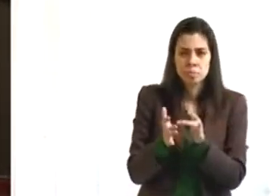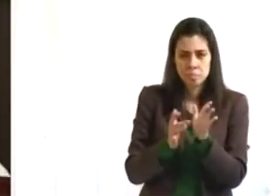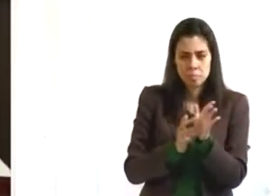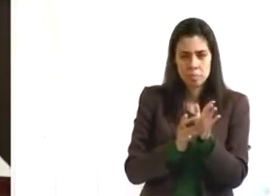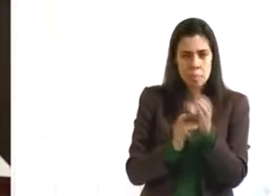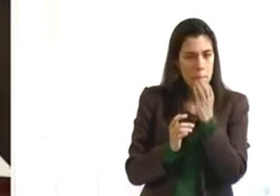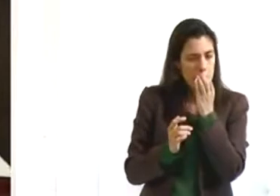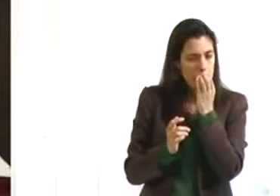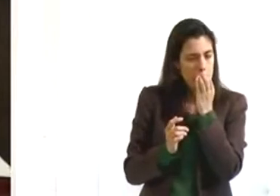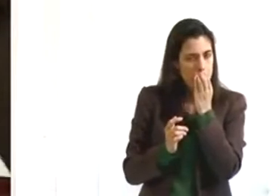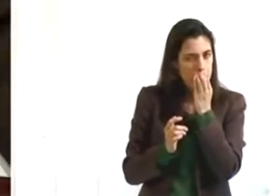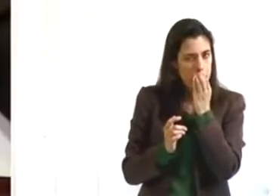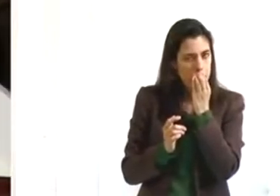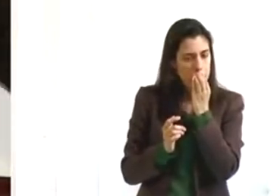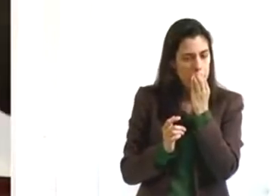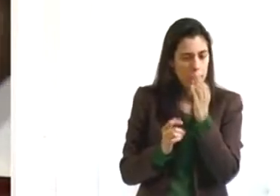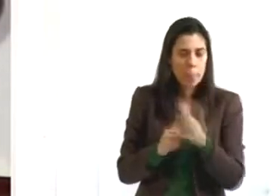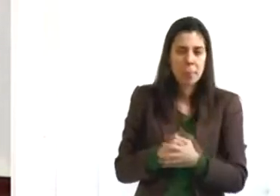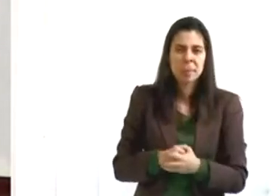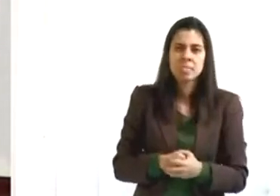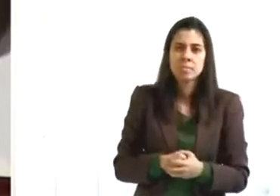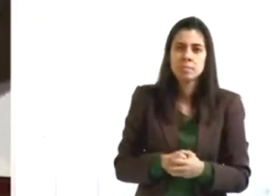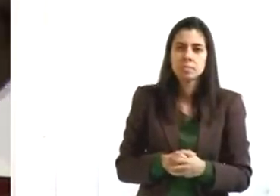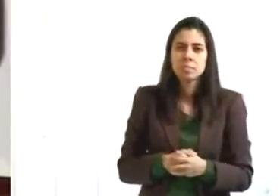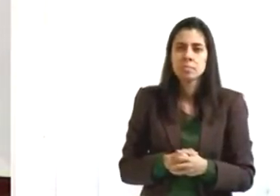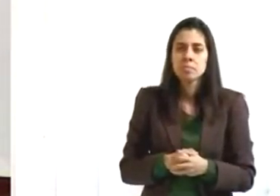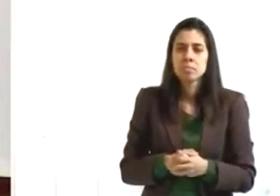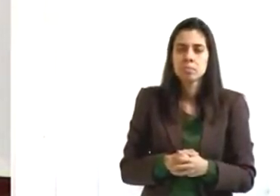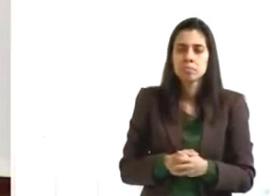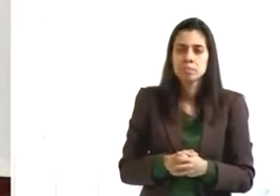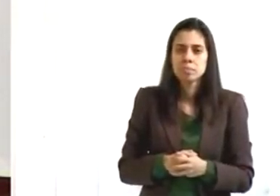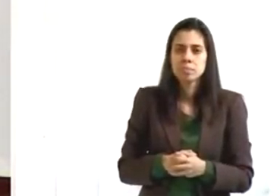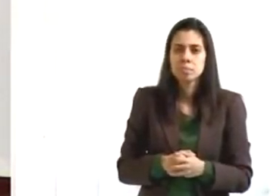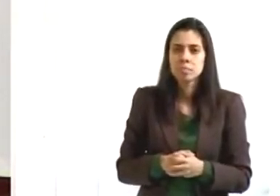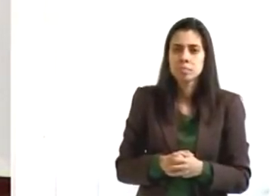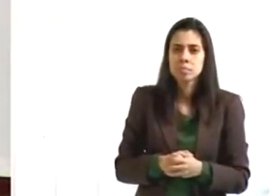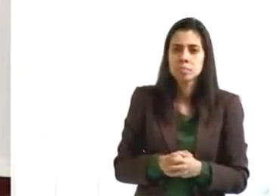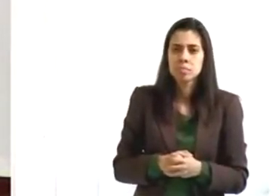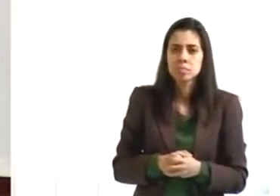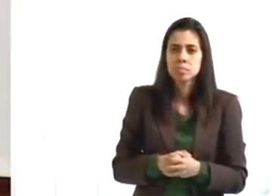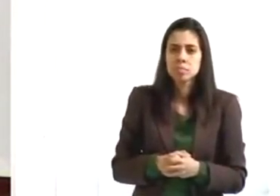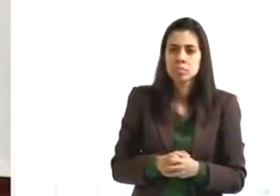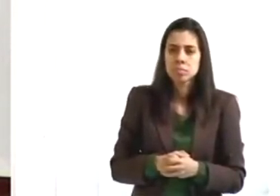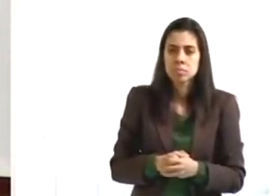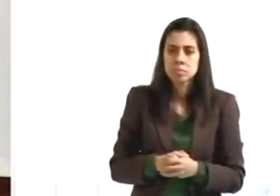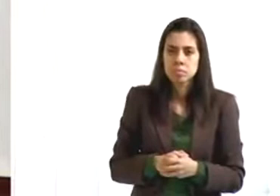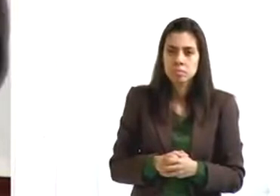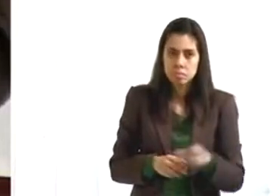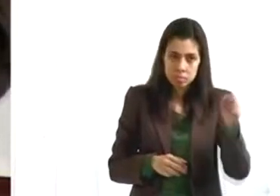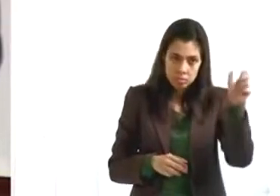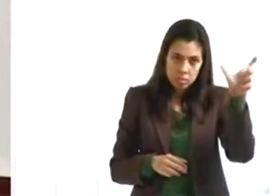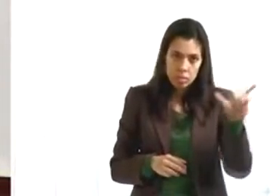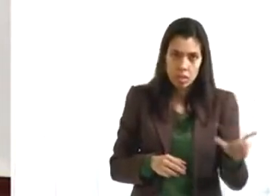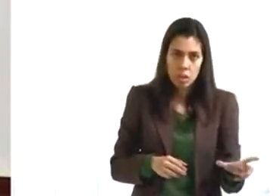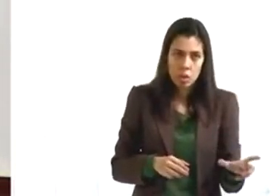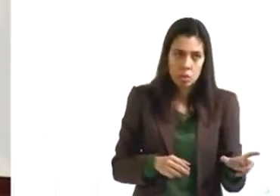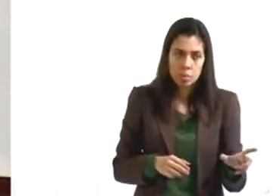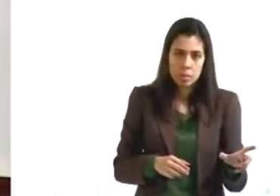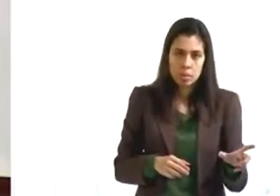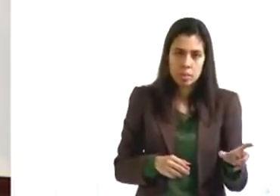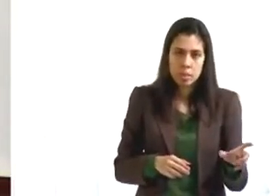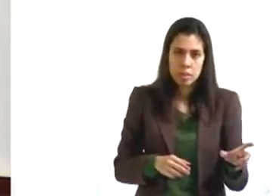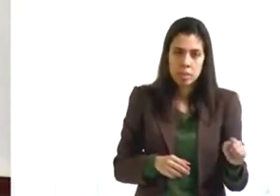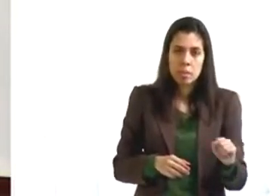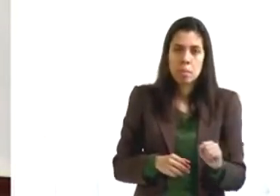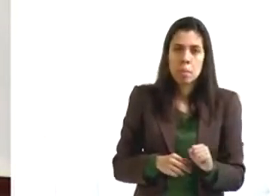desculpa. Lá vem a carruagem trazendo o etíope. E o etíope está voltando de Jerusalém porque ele foi adorar o